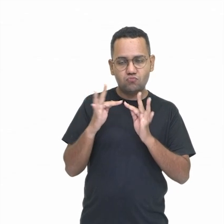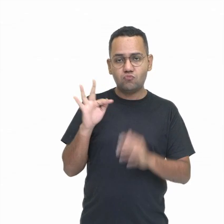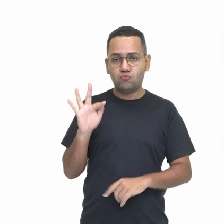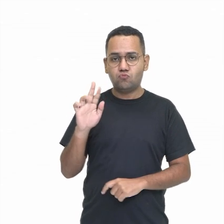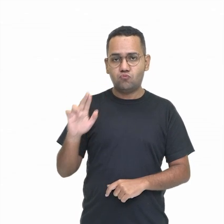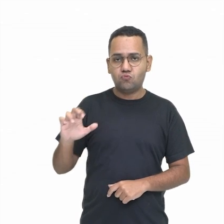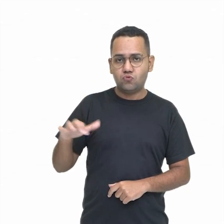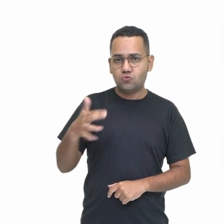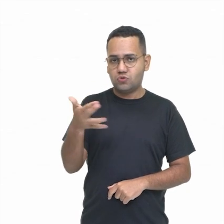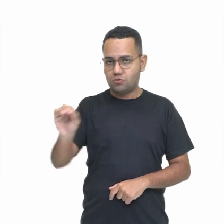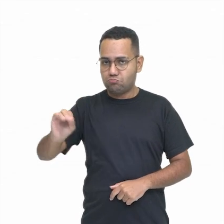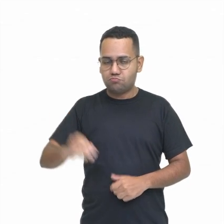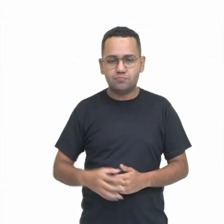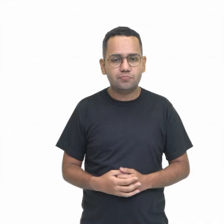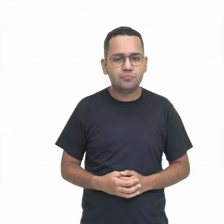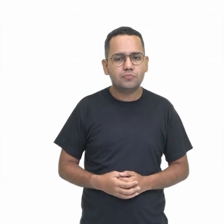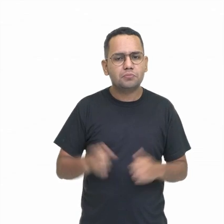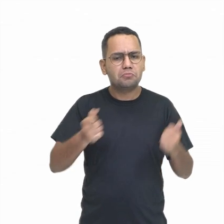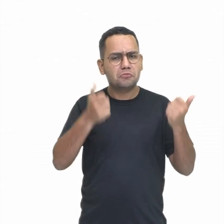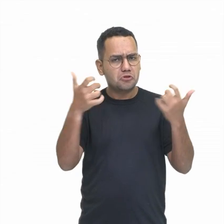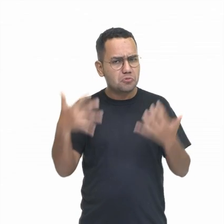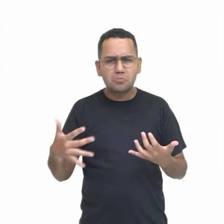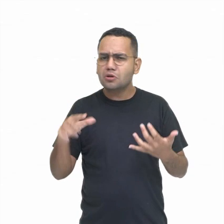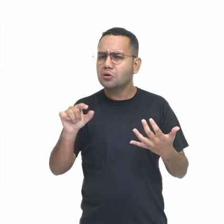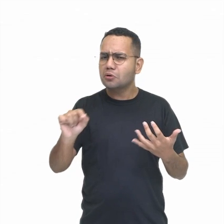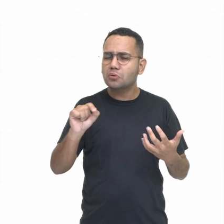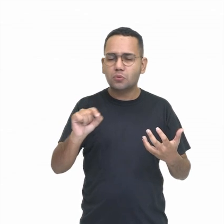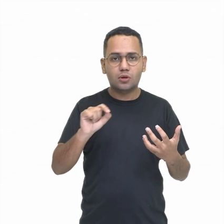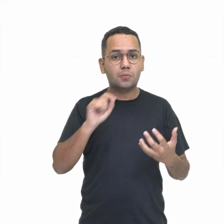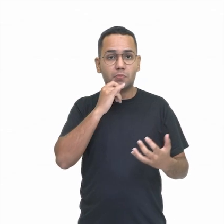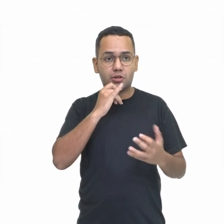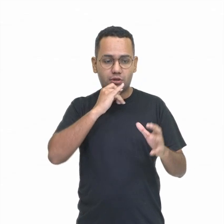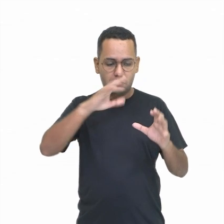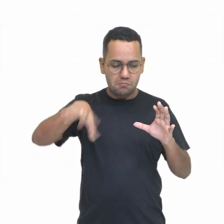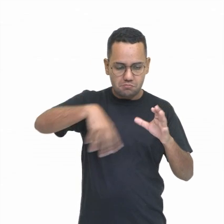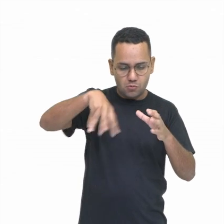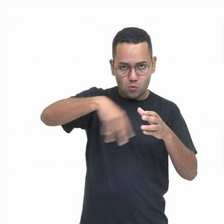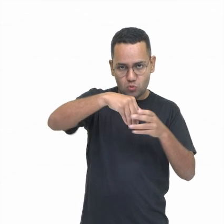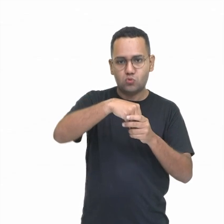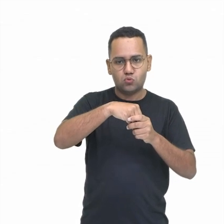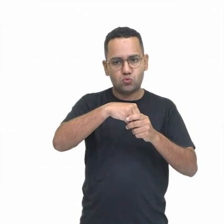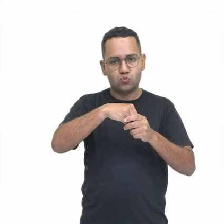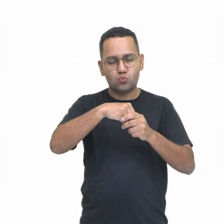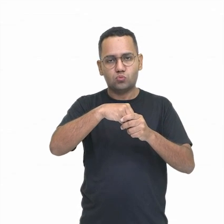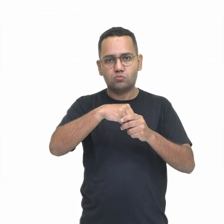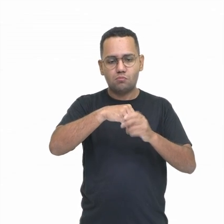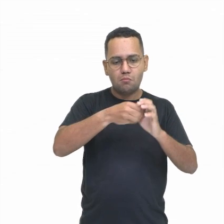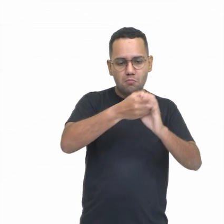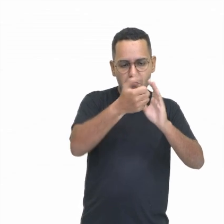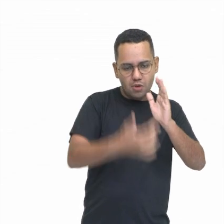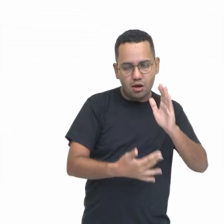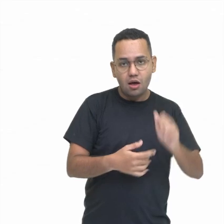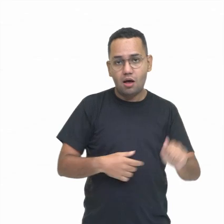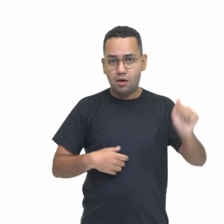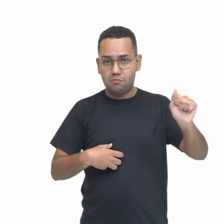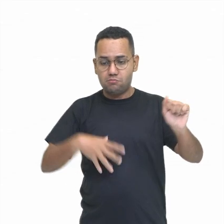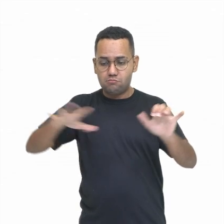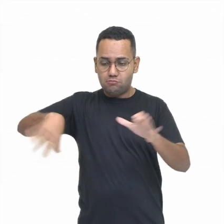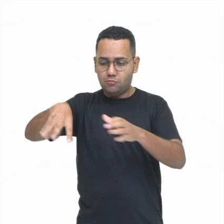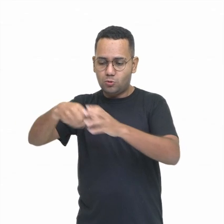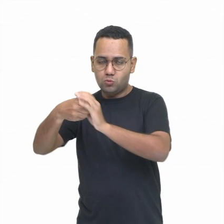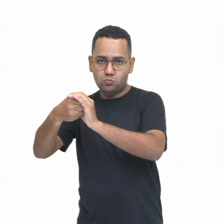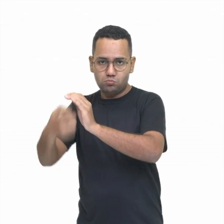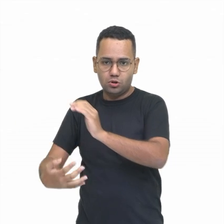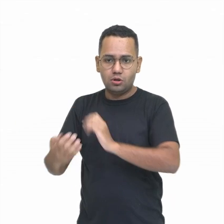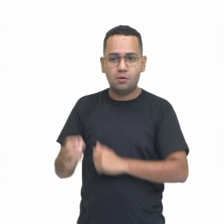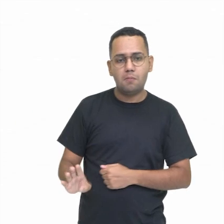né da da relação entre conjuntos né dads dois conjuntos não vazios A e B uma função de a em B